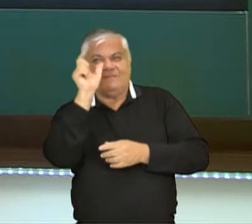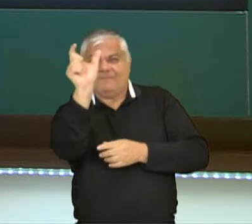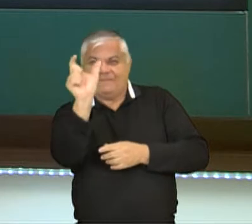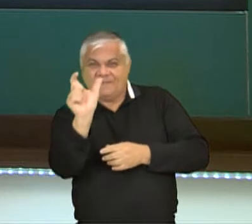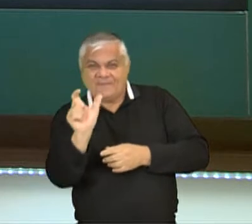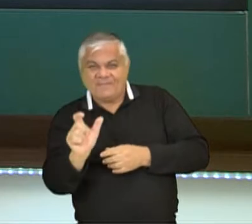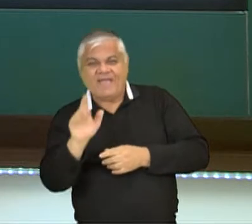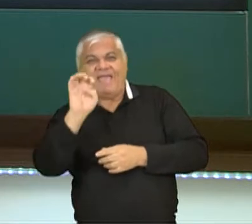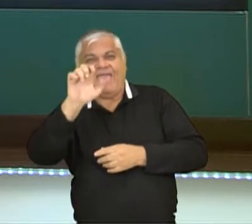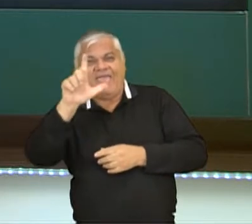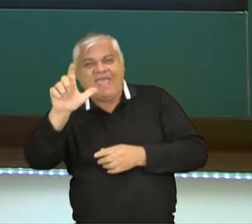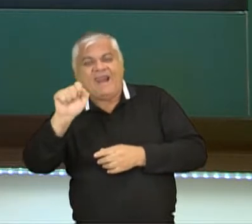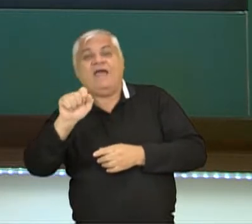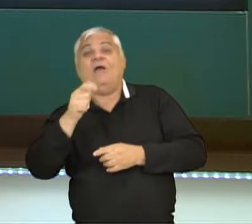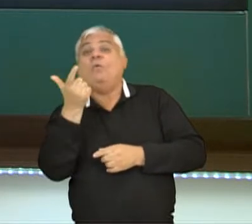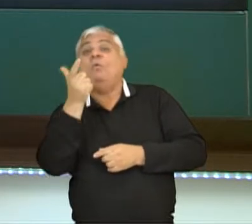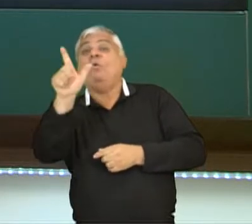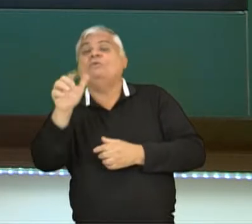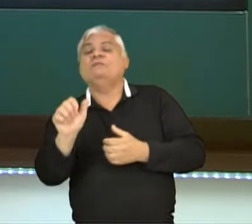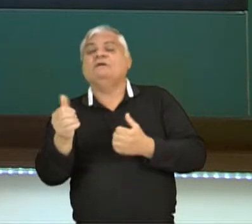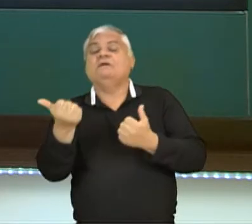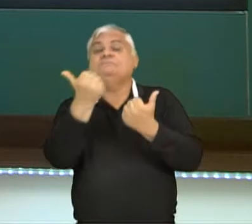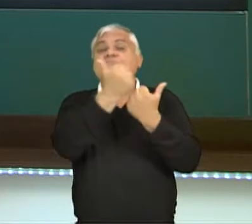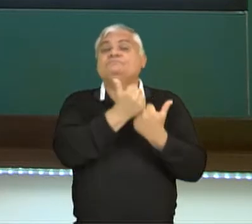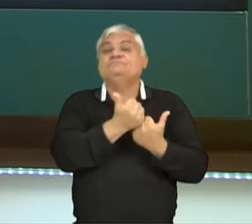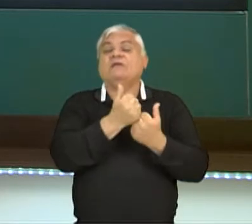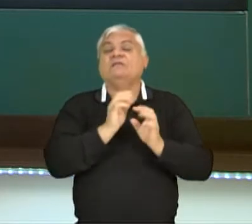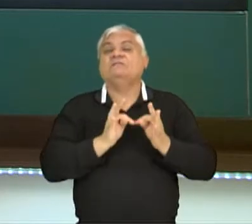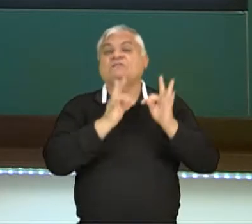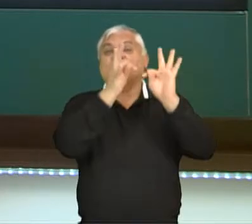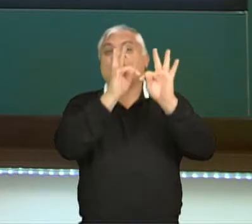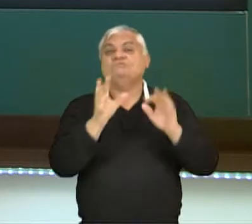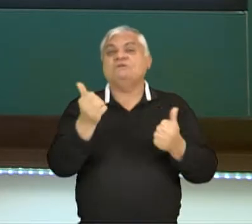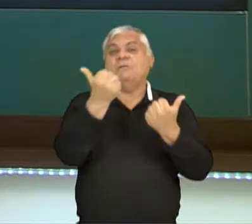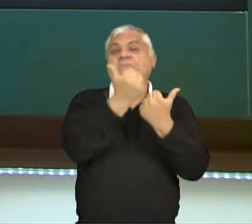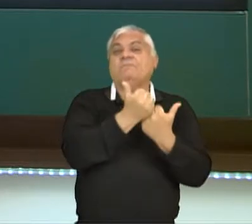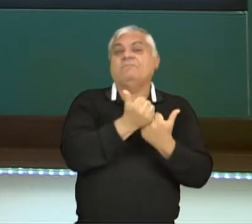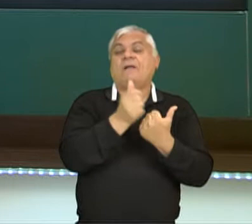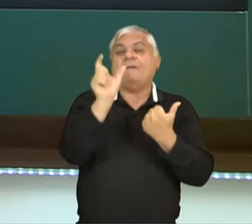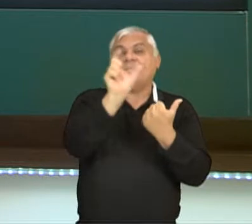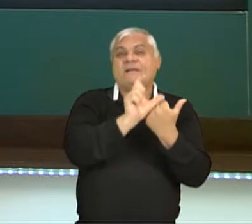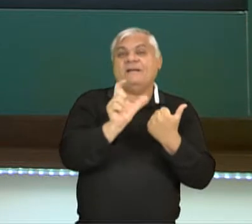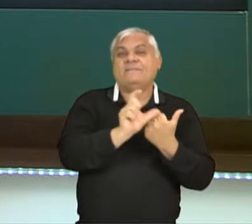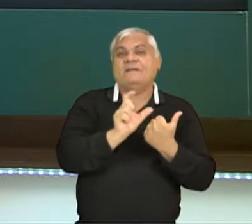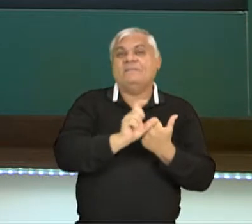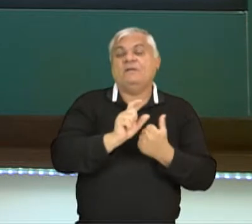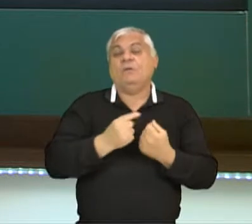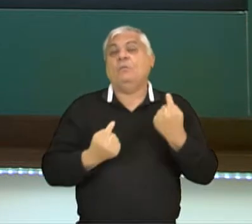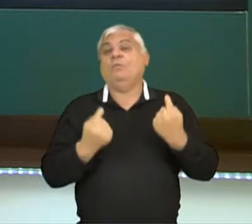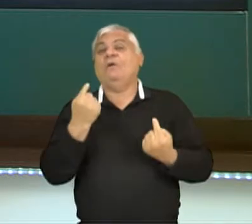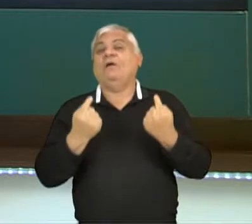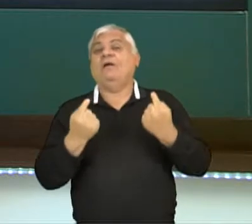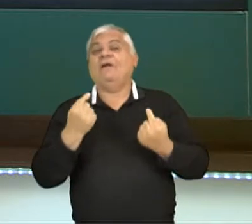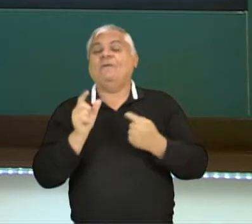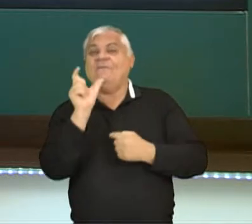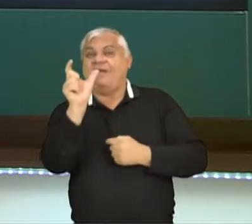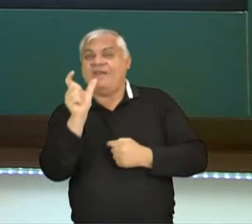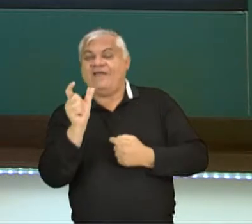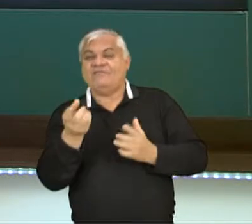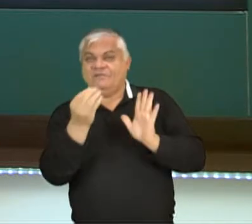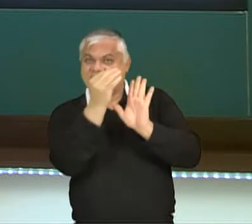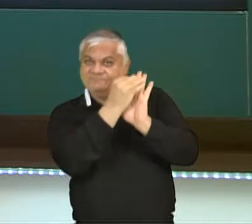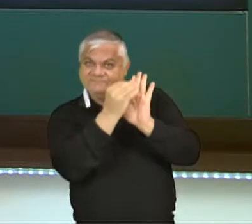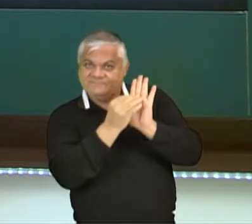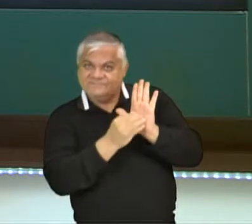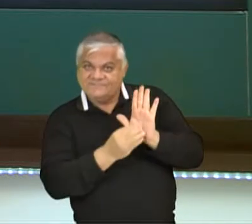ela substituindo tecnologia, que outras palavras são utilizadas ali para substituir substantivos, expressões,